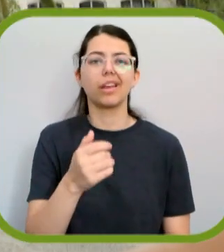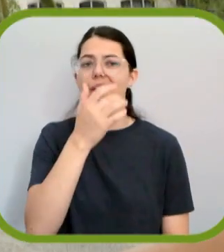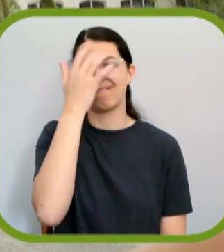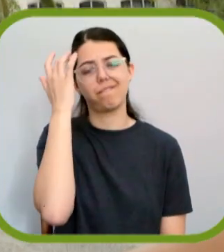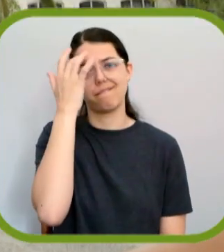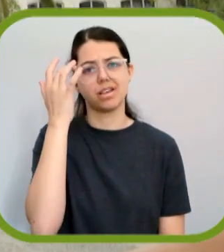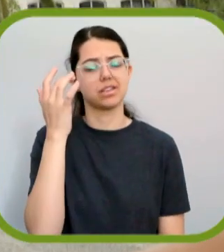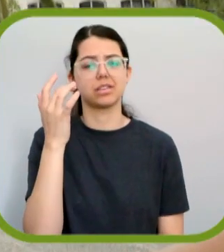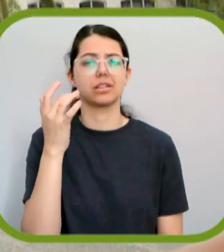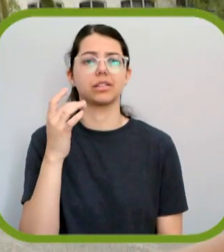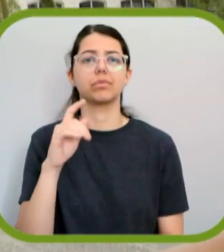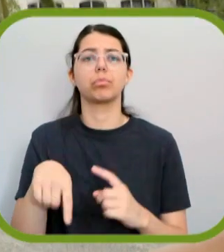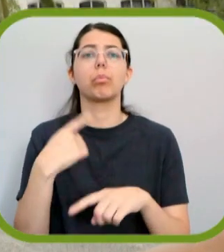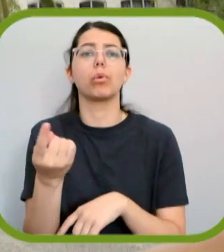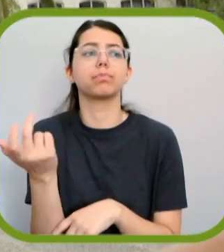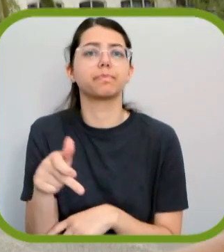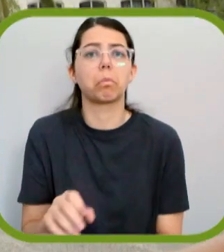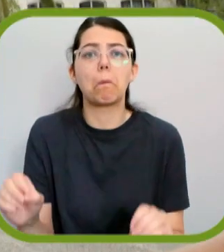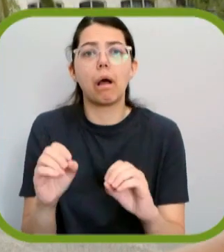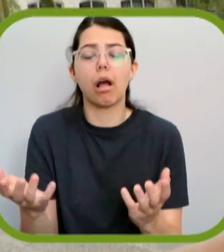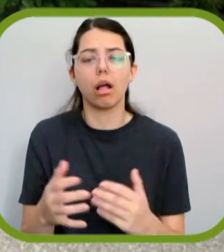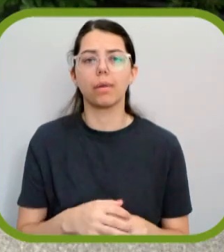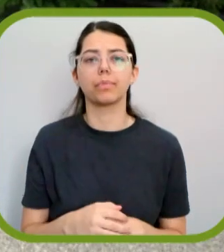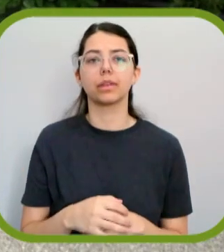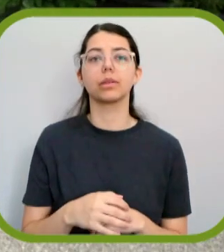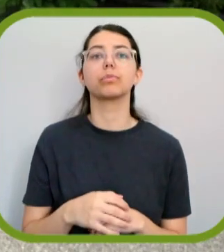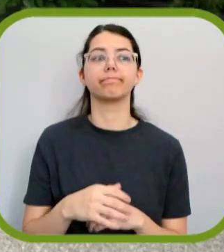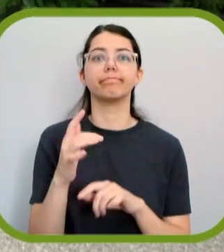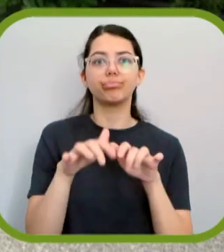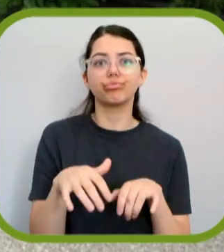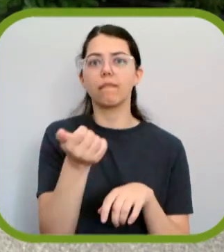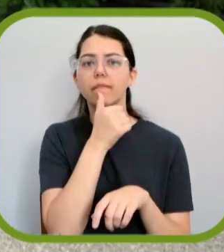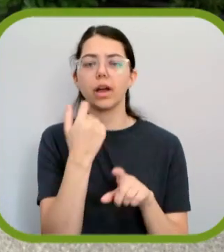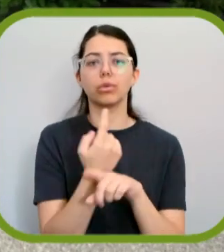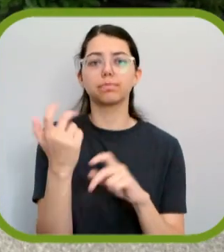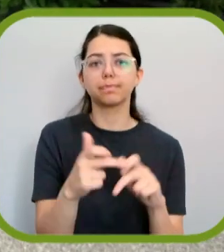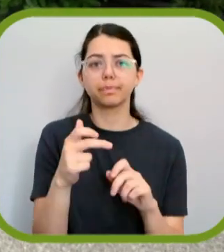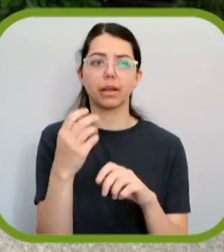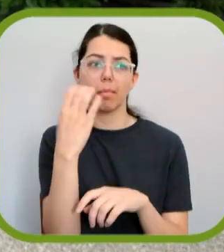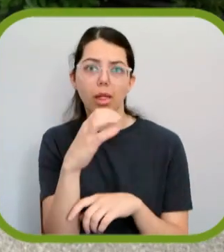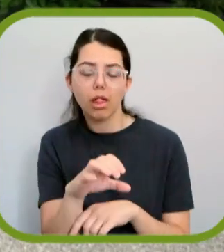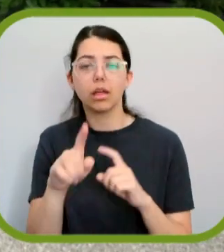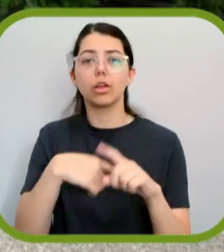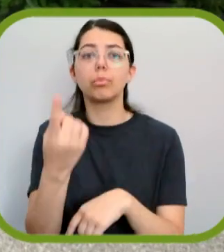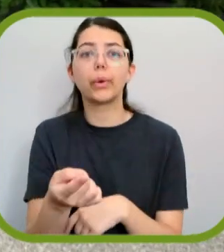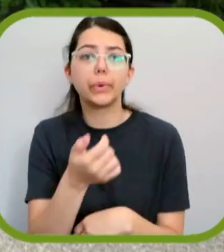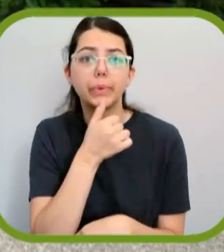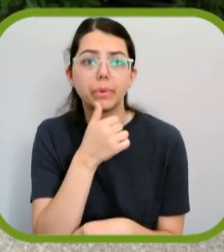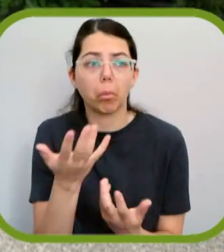fazê-lo e passa sempre sem qualquer consequência. Não há as consequências que devia haver. Acho que devia